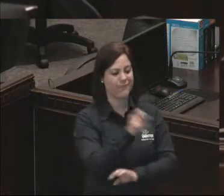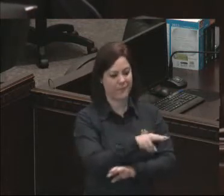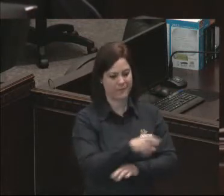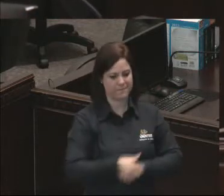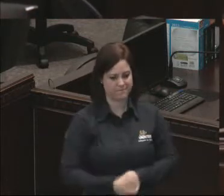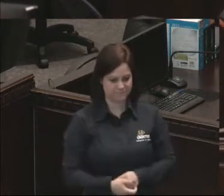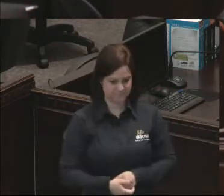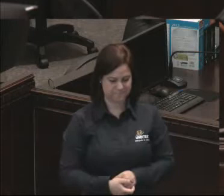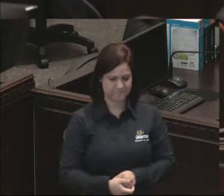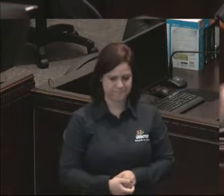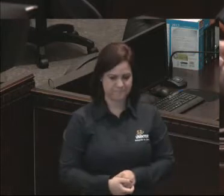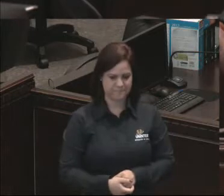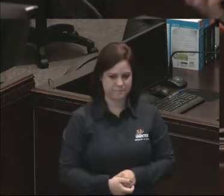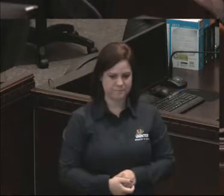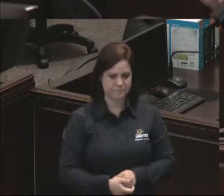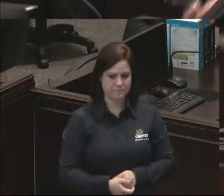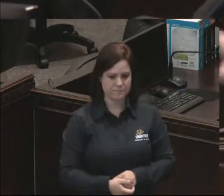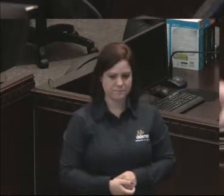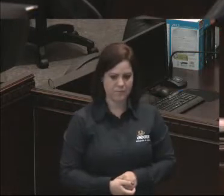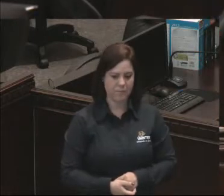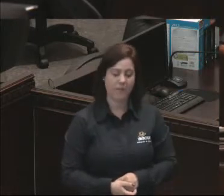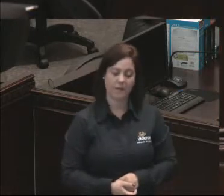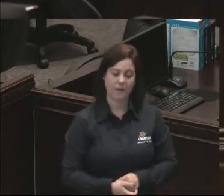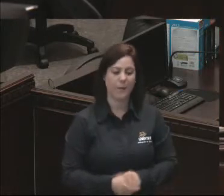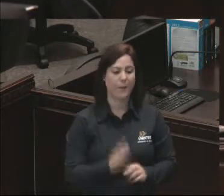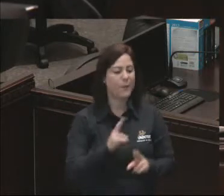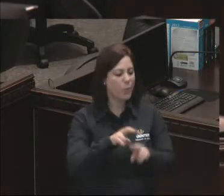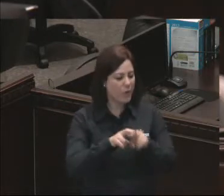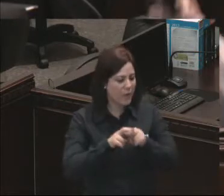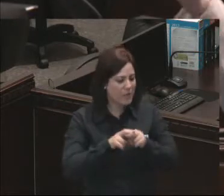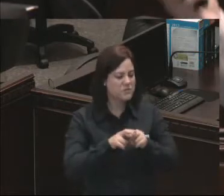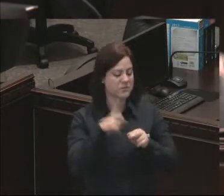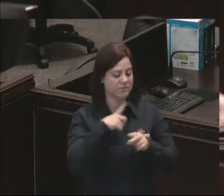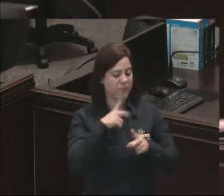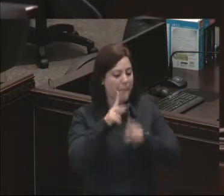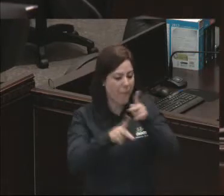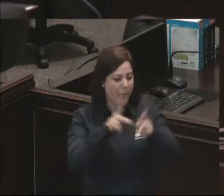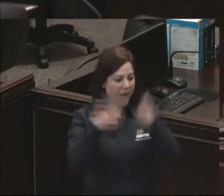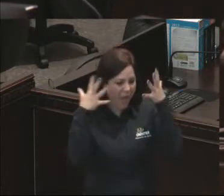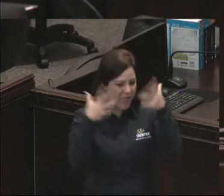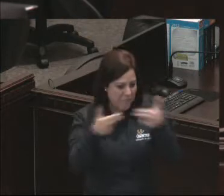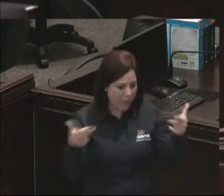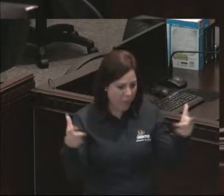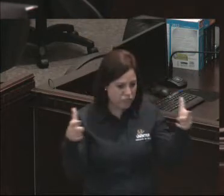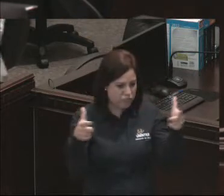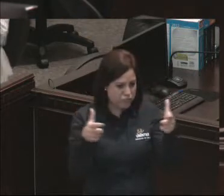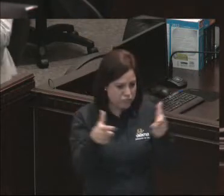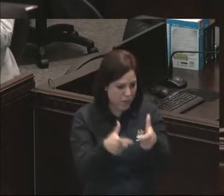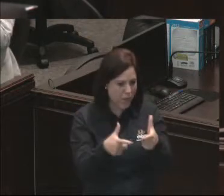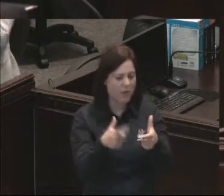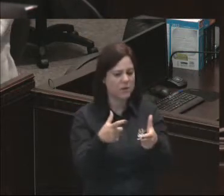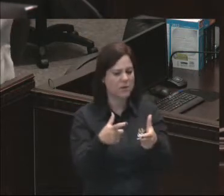com essa, digamos, efeito populacional, a própria, natureza mostrou que havia